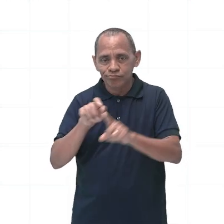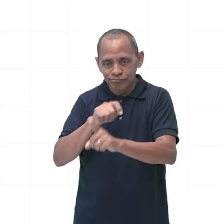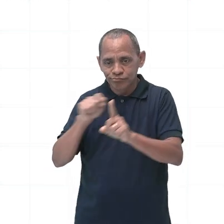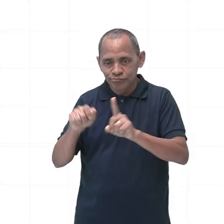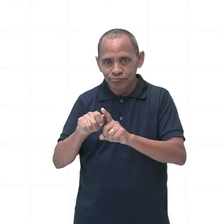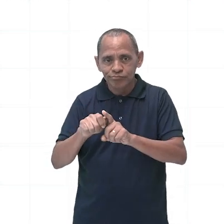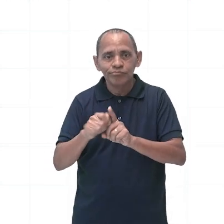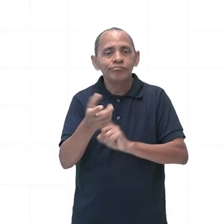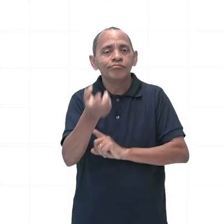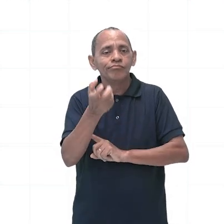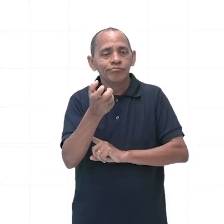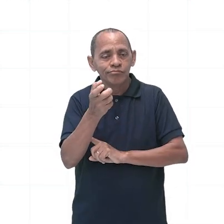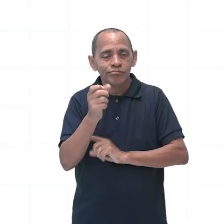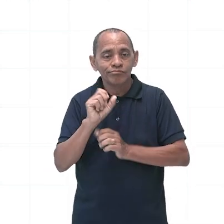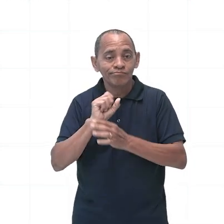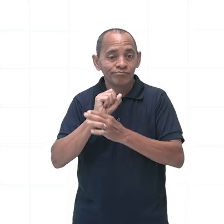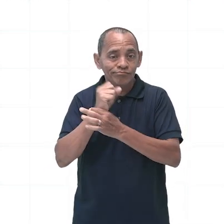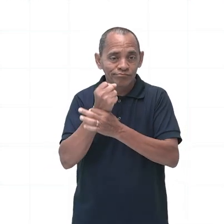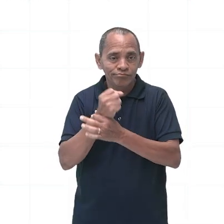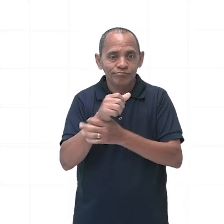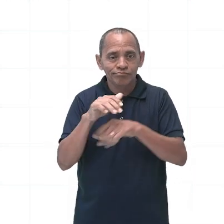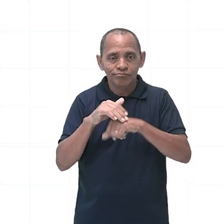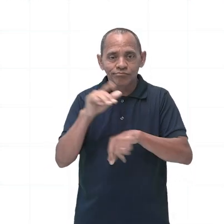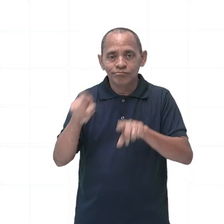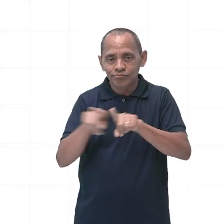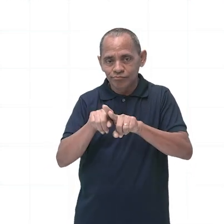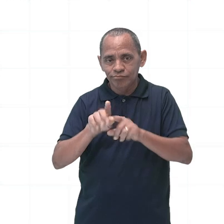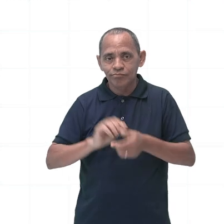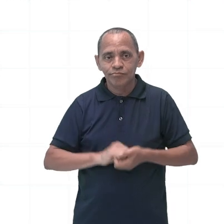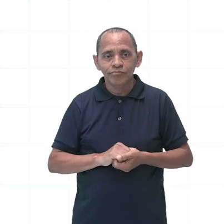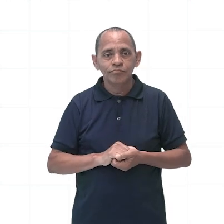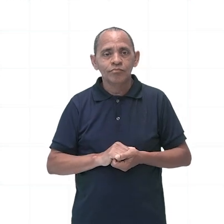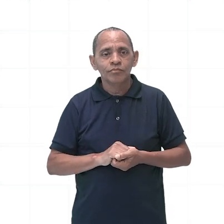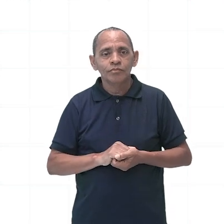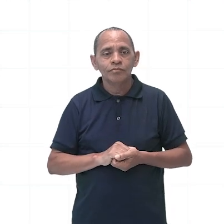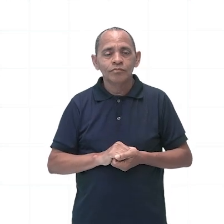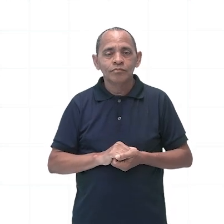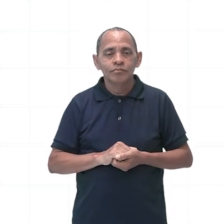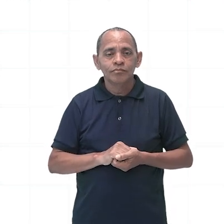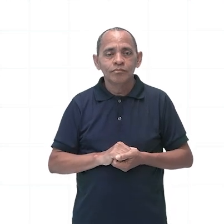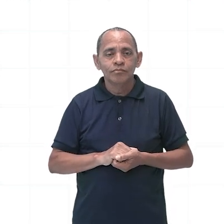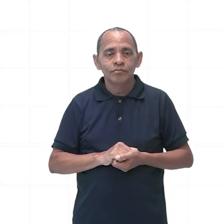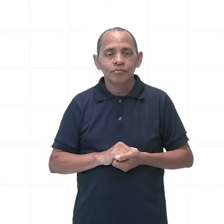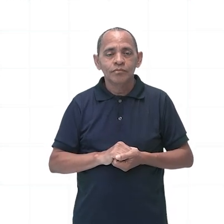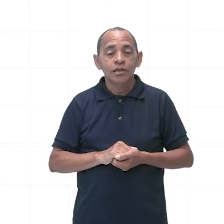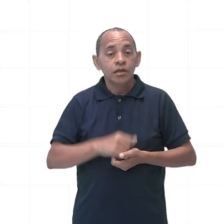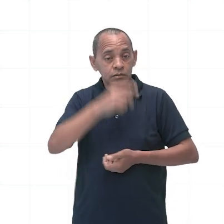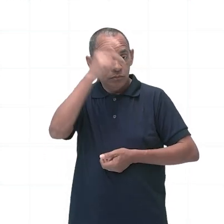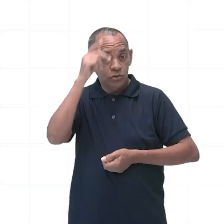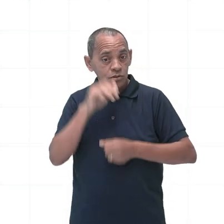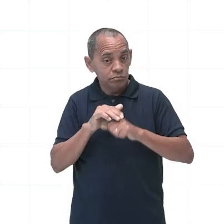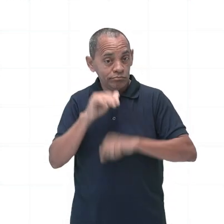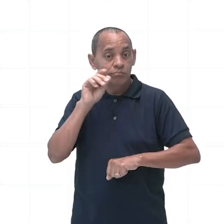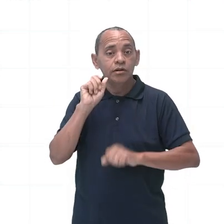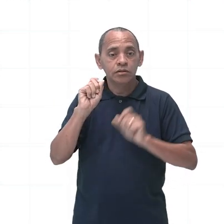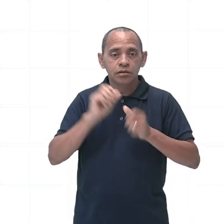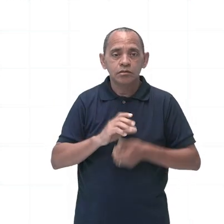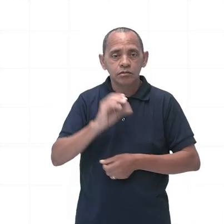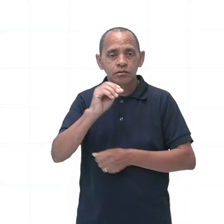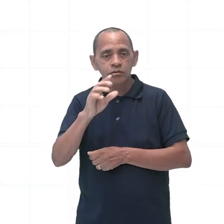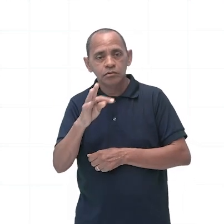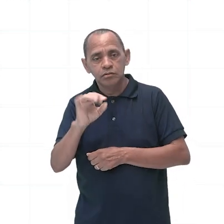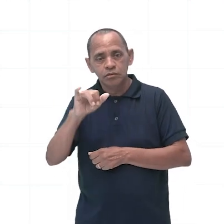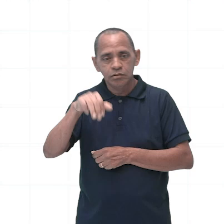por garantias de segurança. Os mais otimistas poderiam afirmar que podemos reduzir